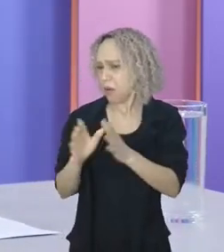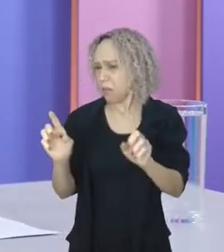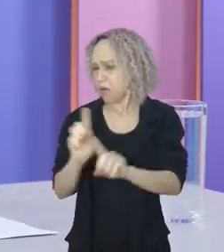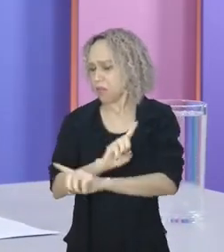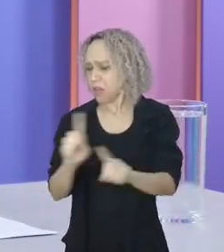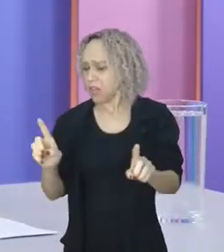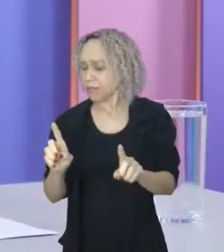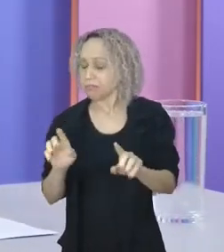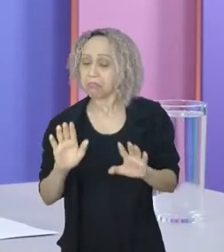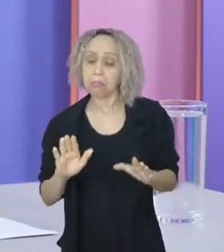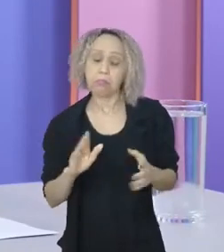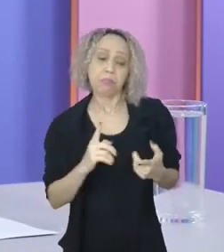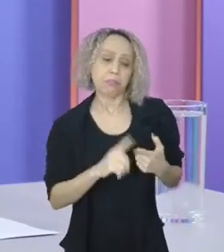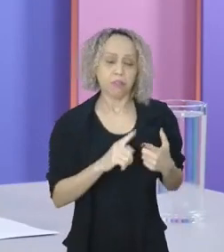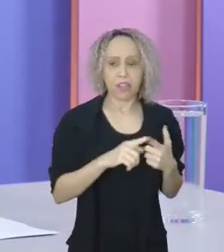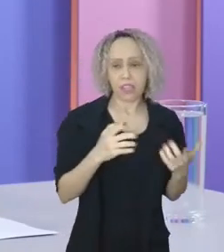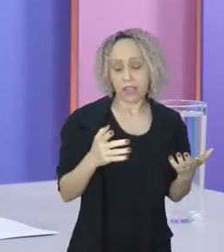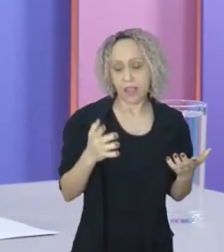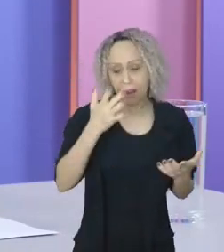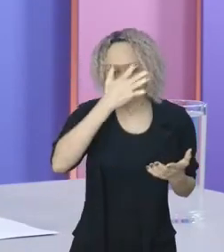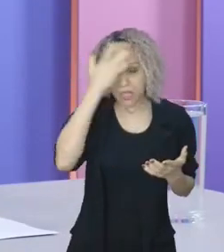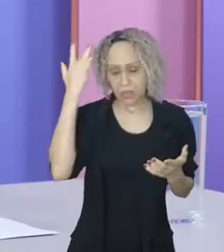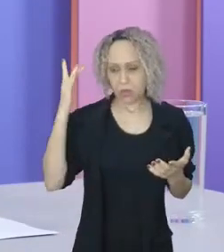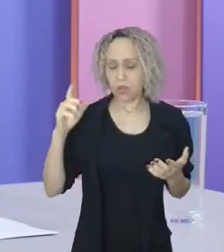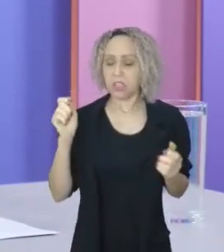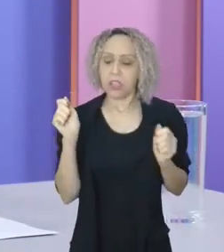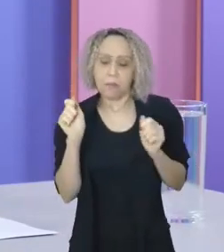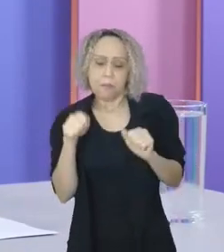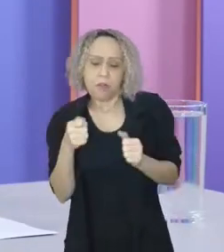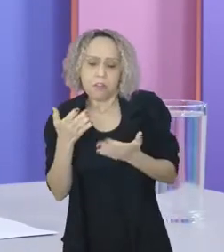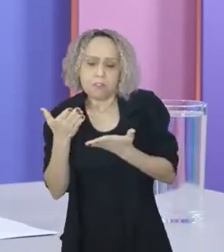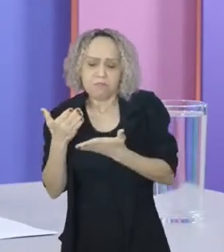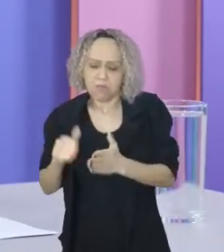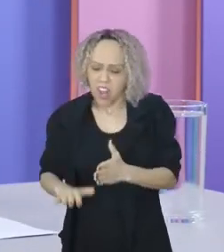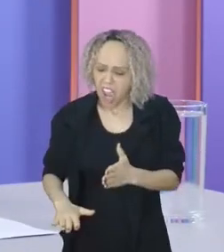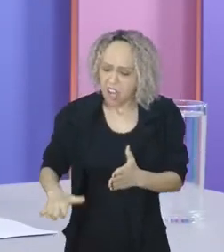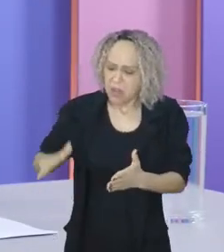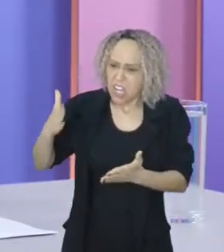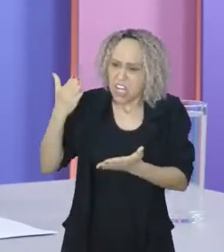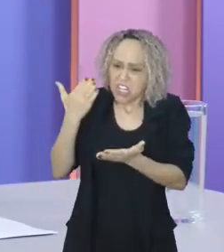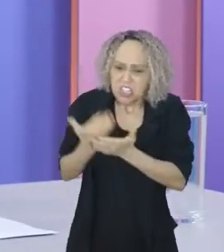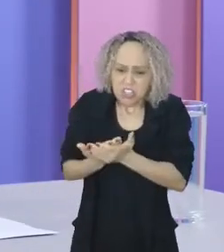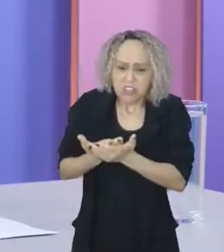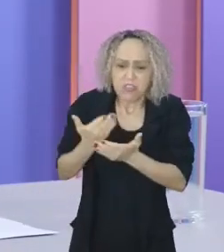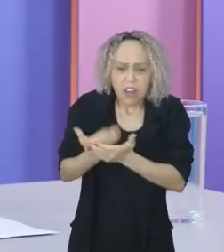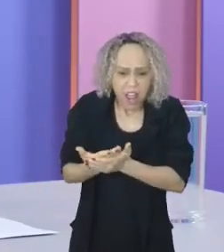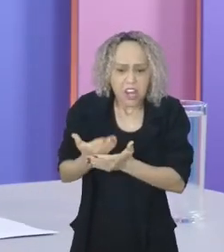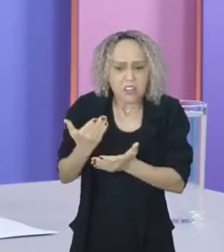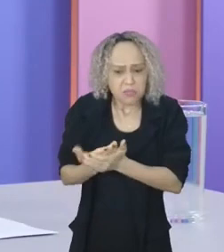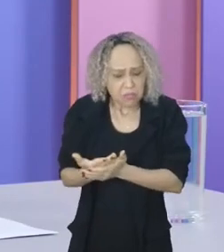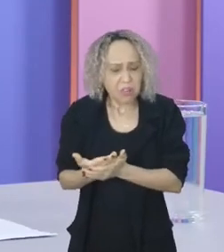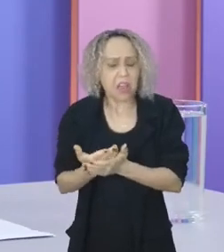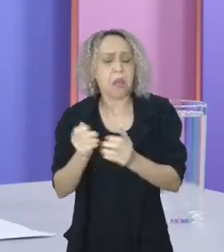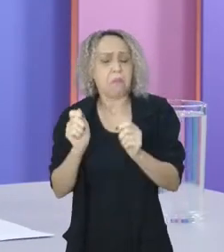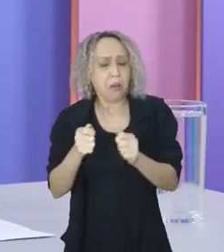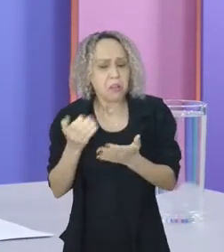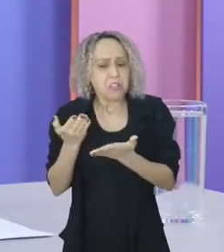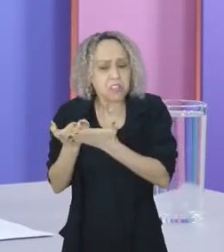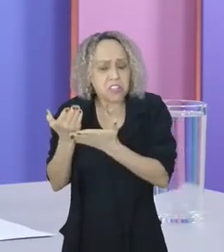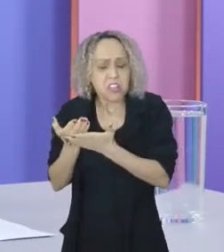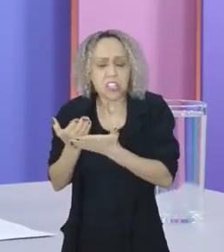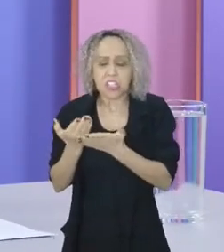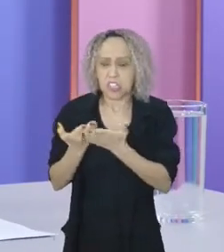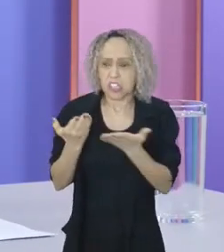estudos e tirar primeiro lugar no vestibular, não tem mérito nenhum. Mérito quem tem é um